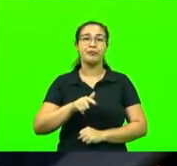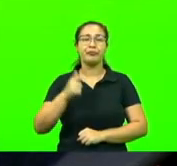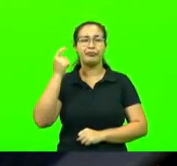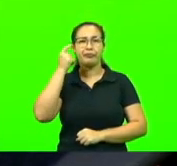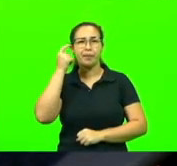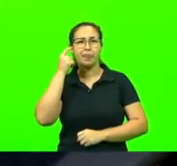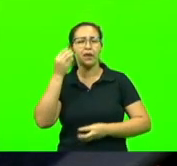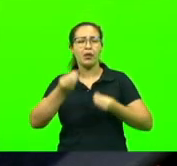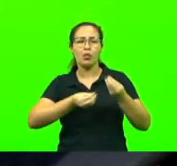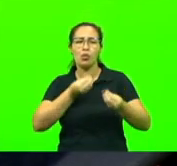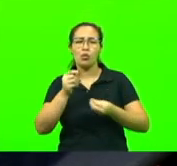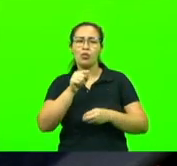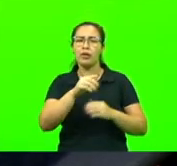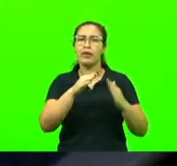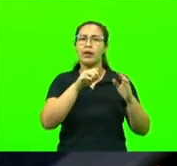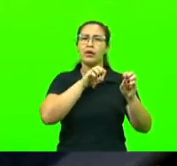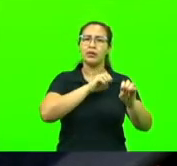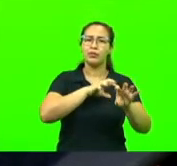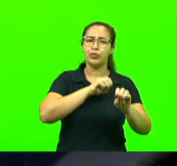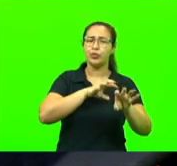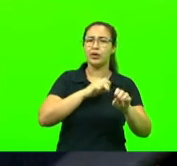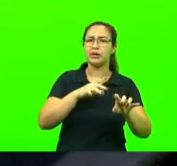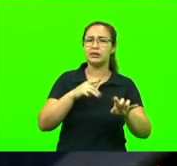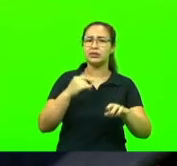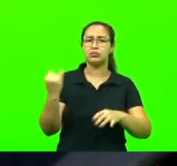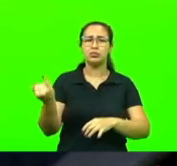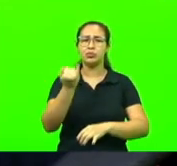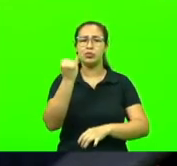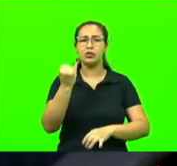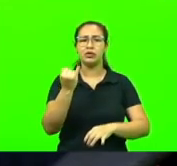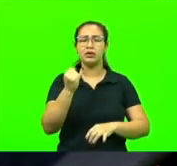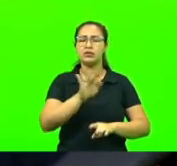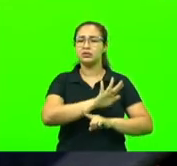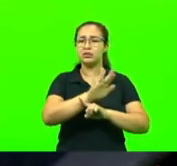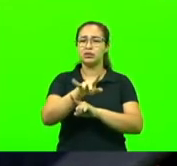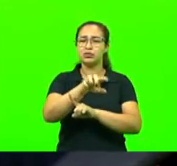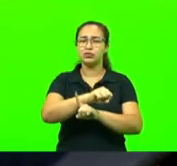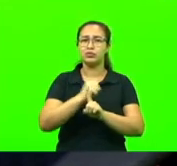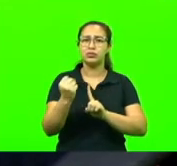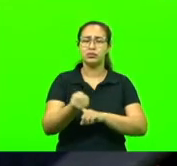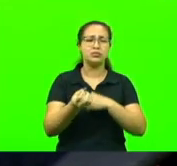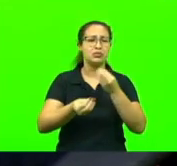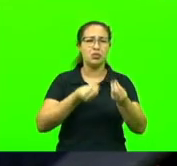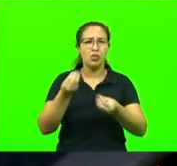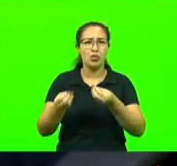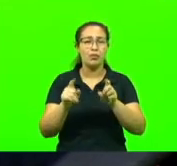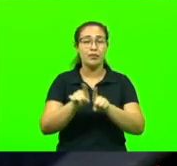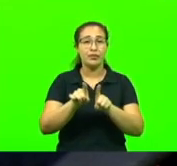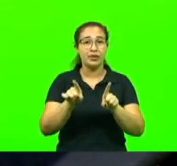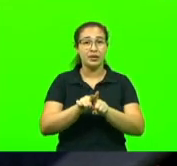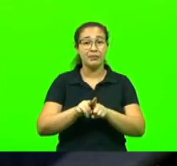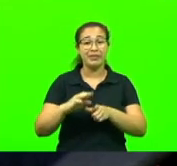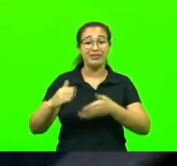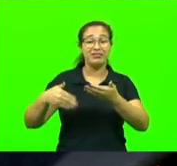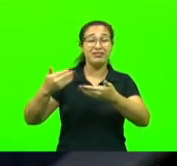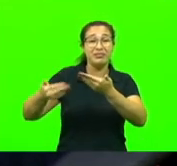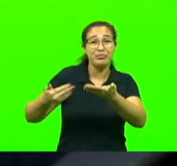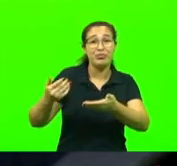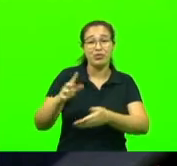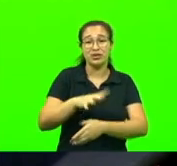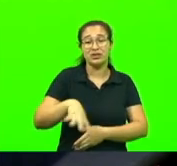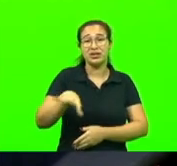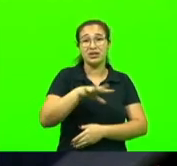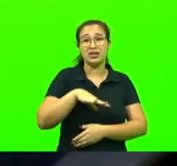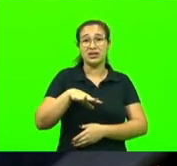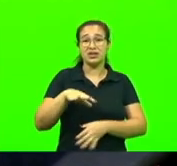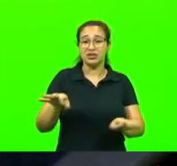educação como um todo, o papel dela na sociedade e também na nossa vida pós-Covid, que começa a se edificar a partir de então. E a presença